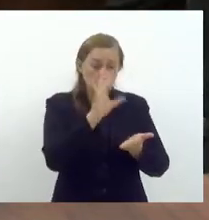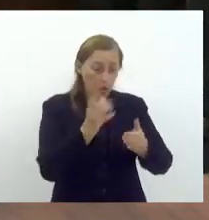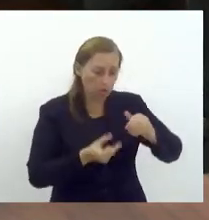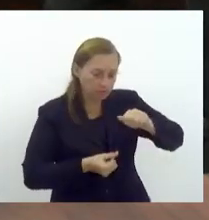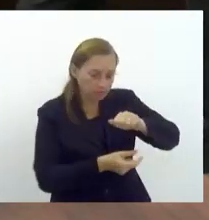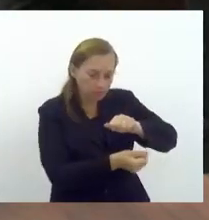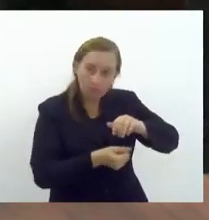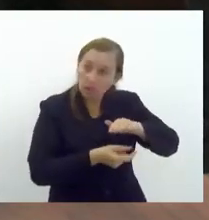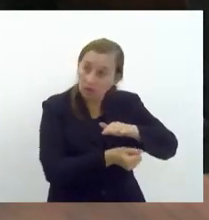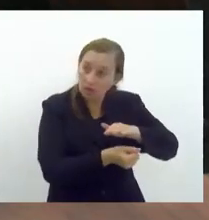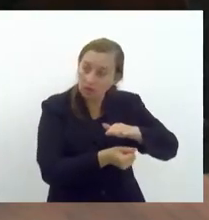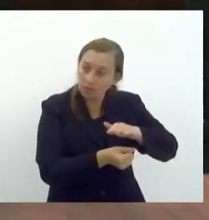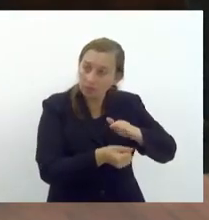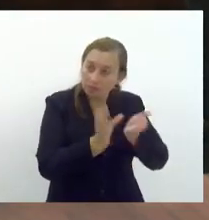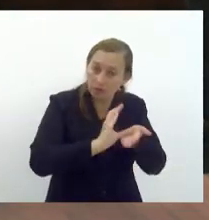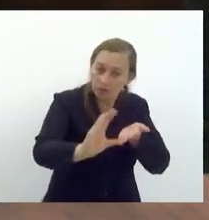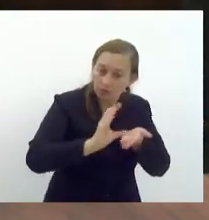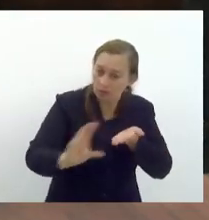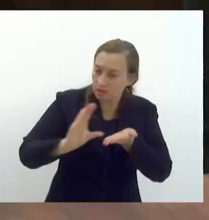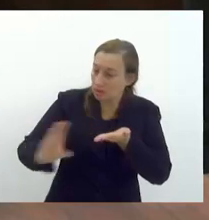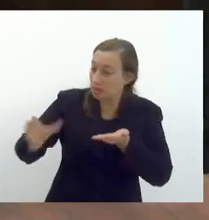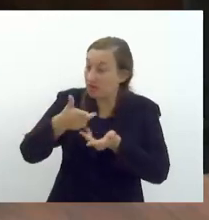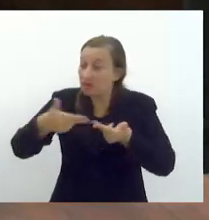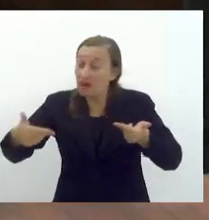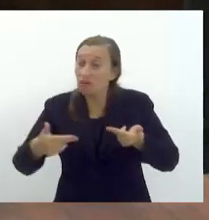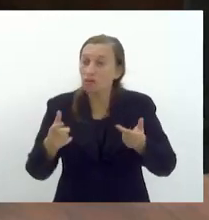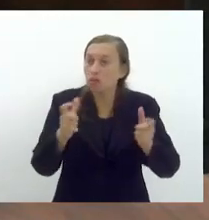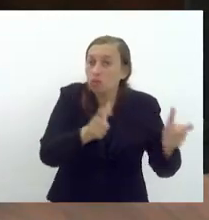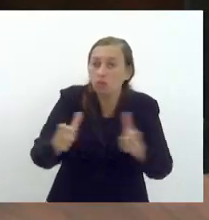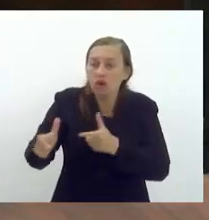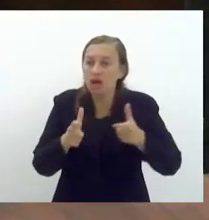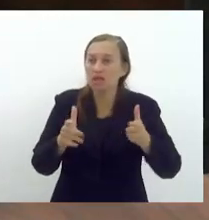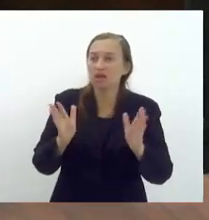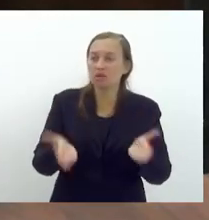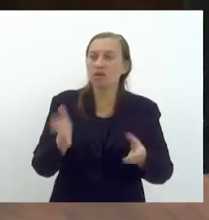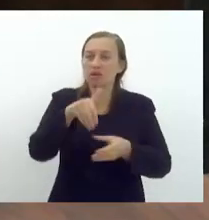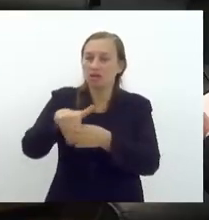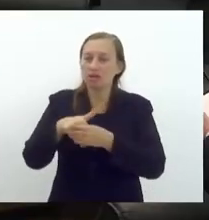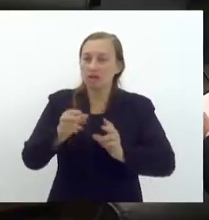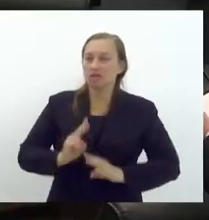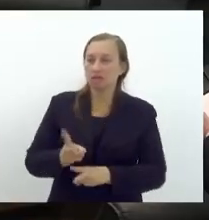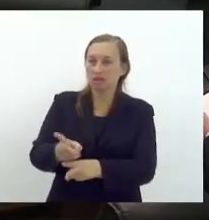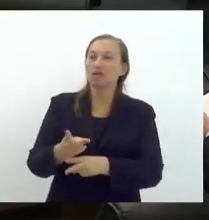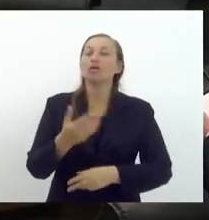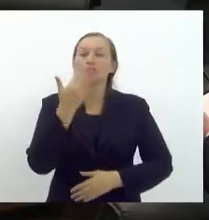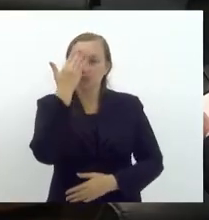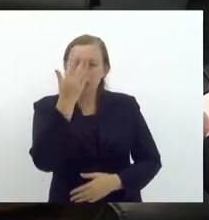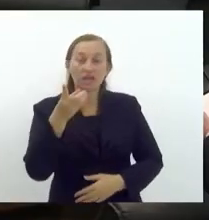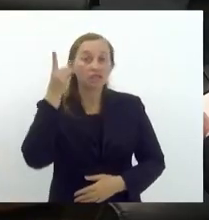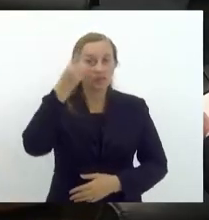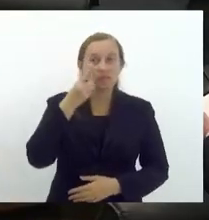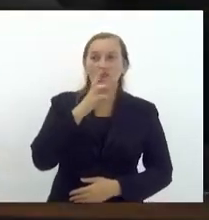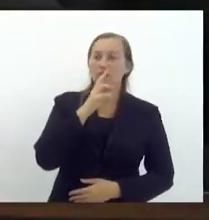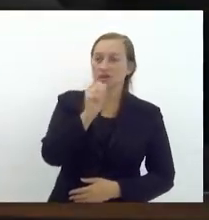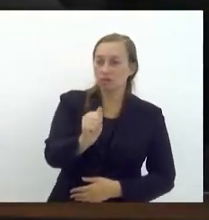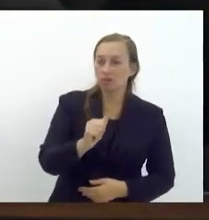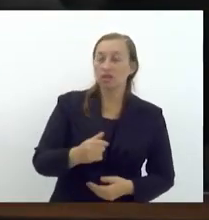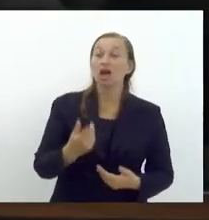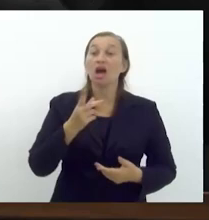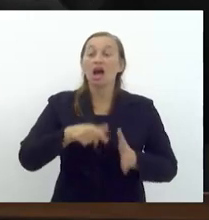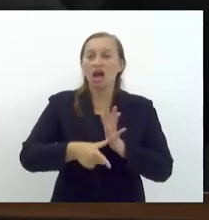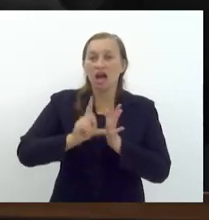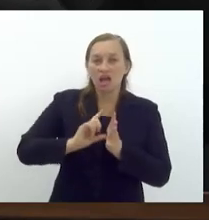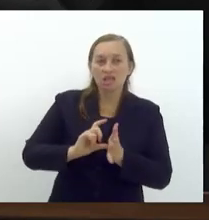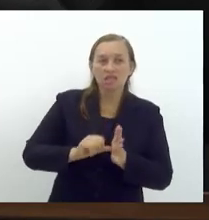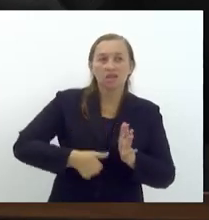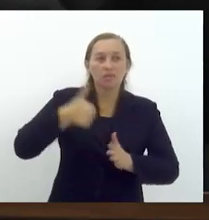e se concordar a gente pode seguir em frente e botar efetivamente Obrigado Amorim antes da gente cantar